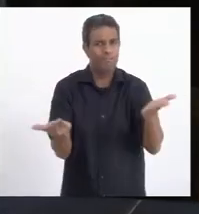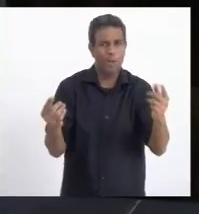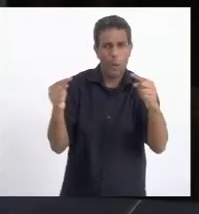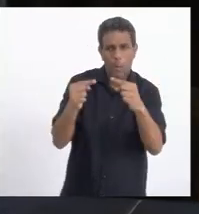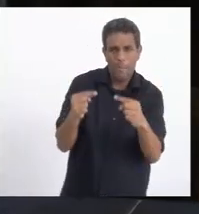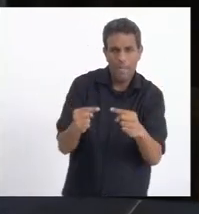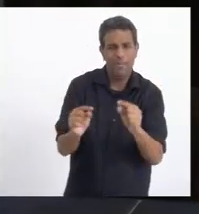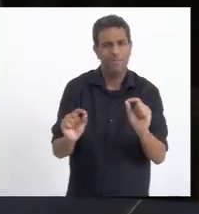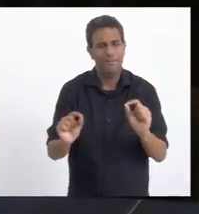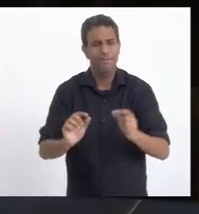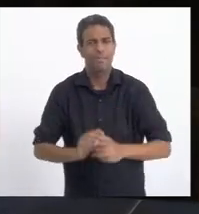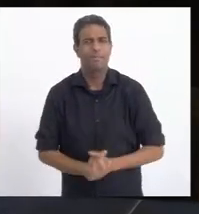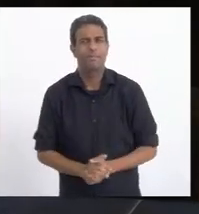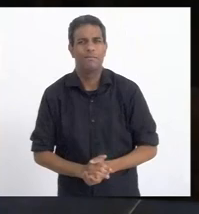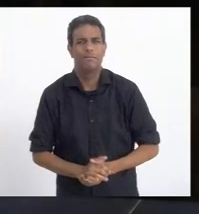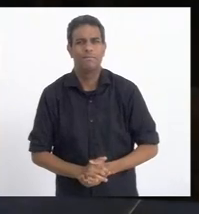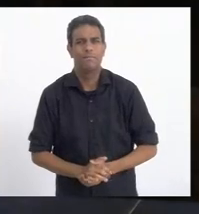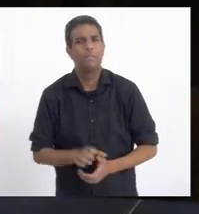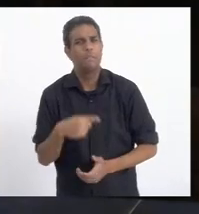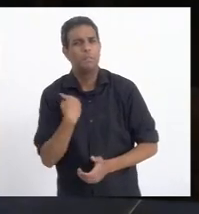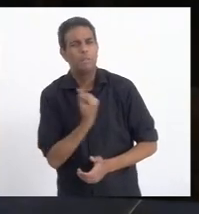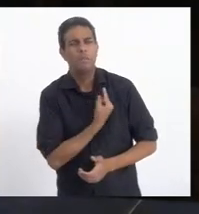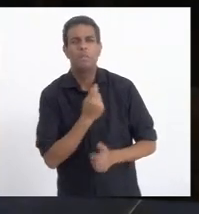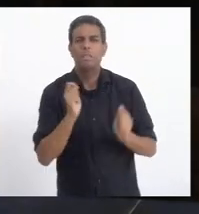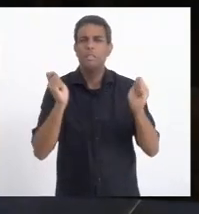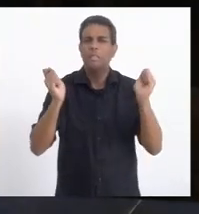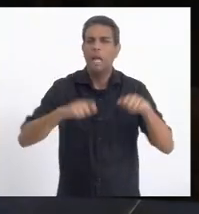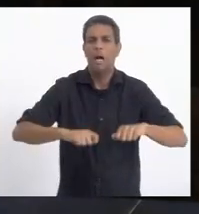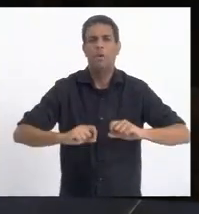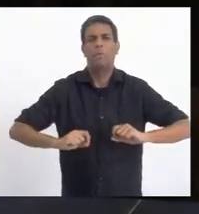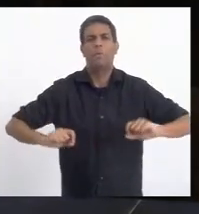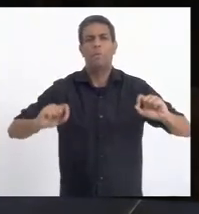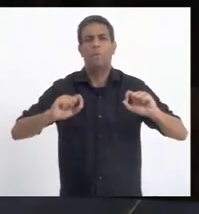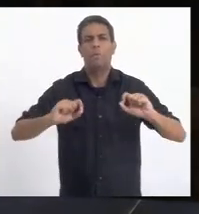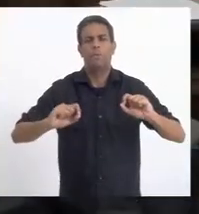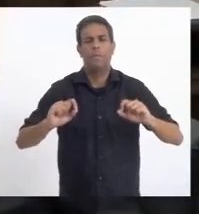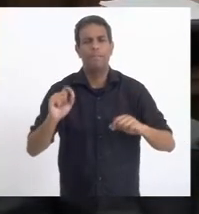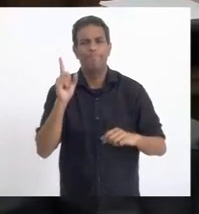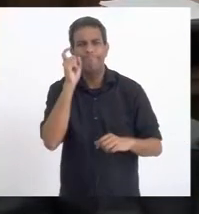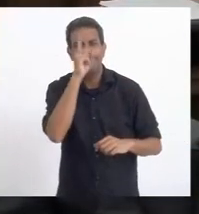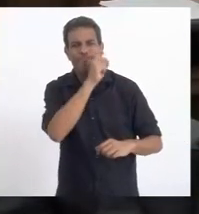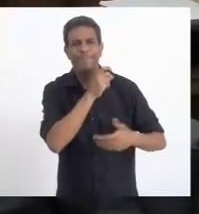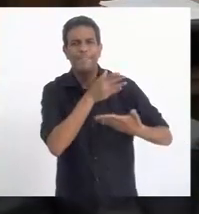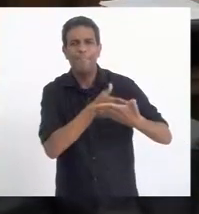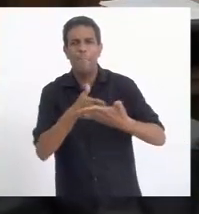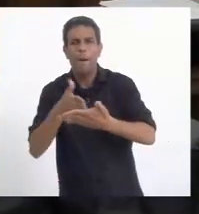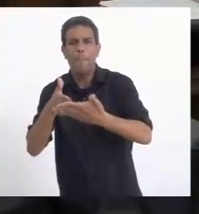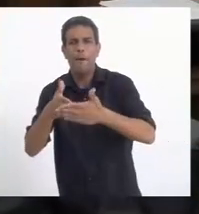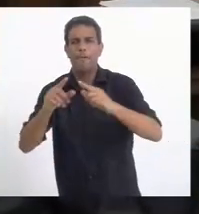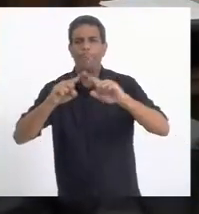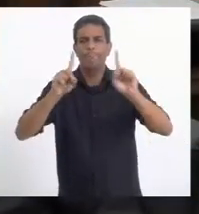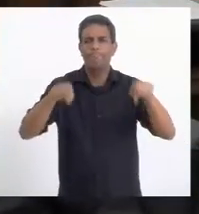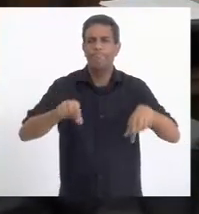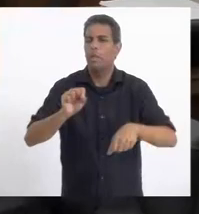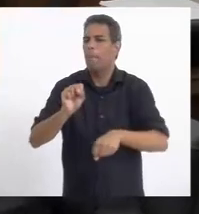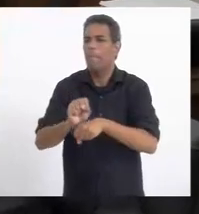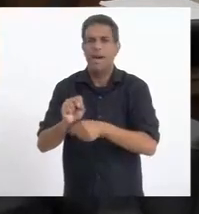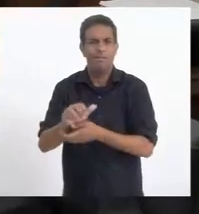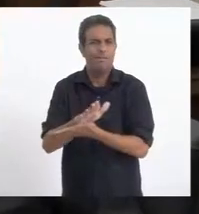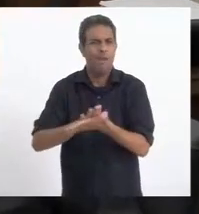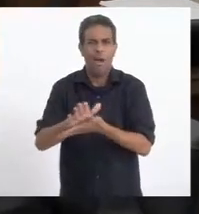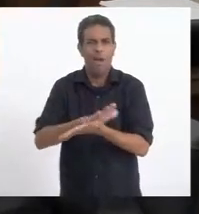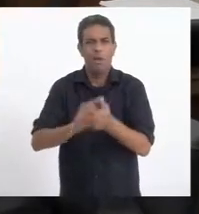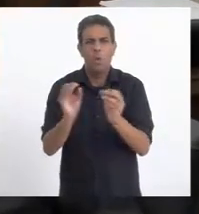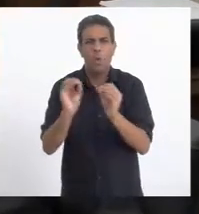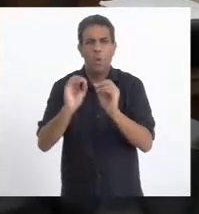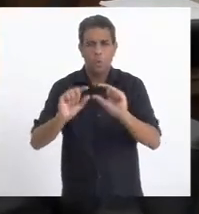afinal de contas nós somos somente visão eu dos poucos serviços que não parou aí não para em momento